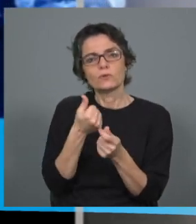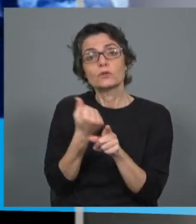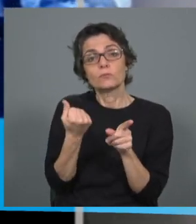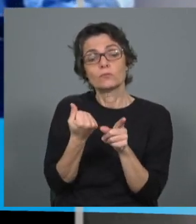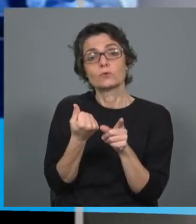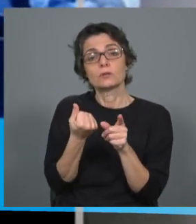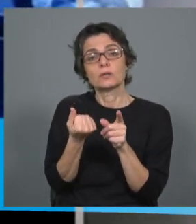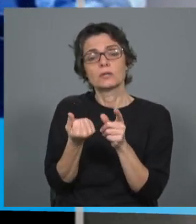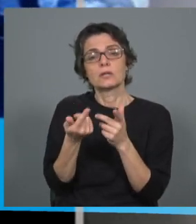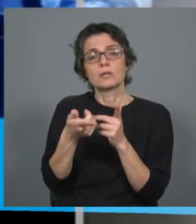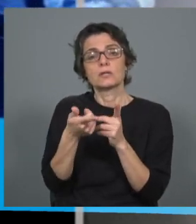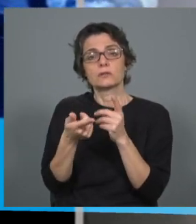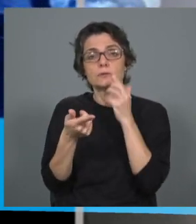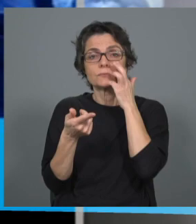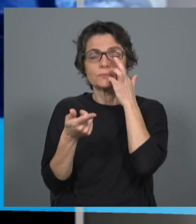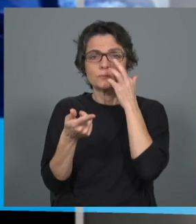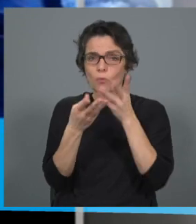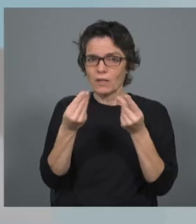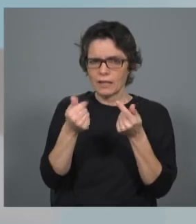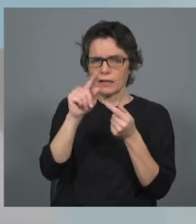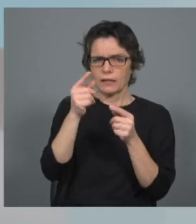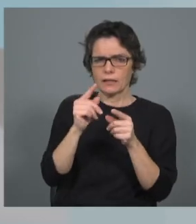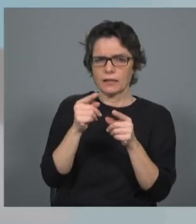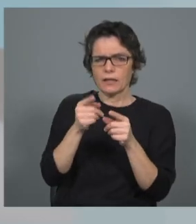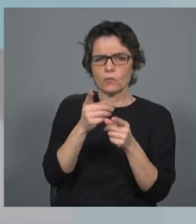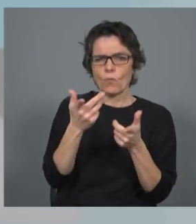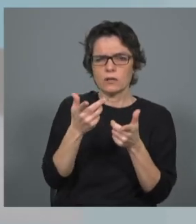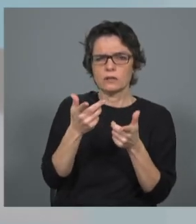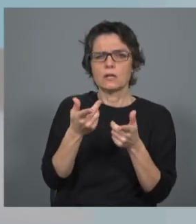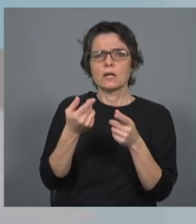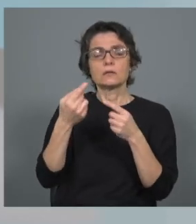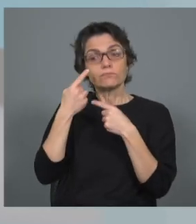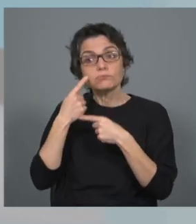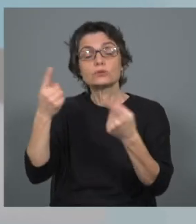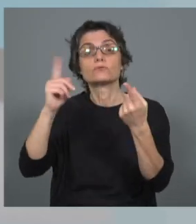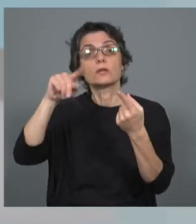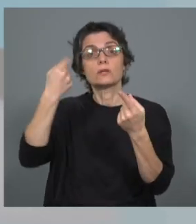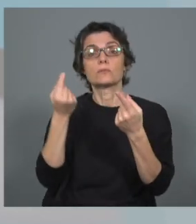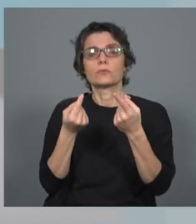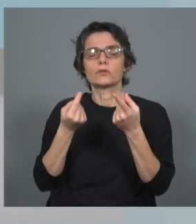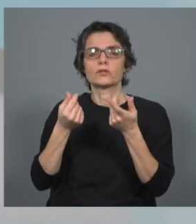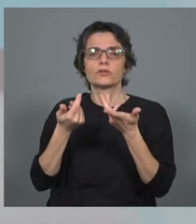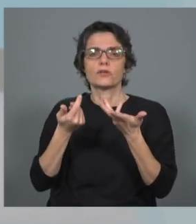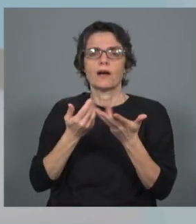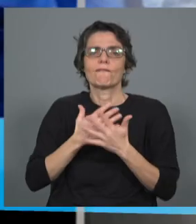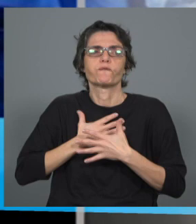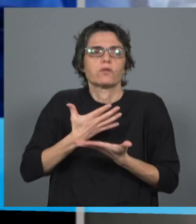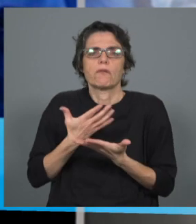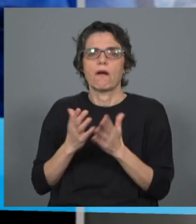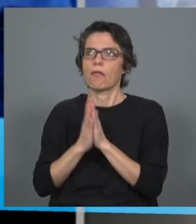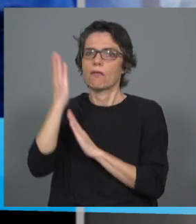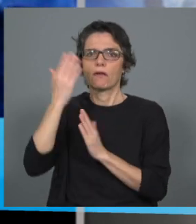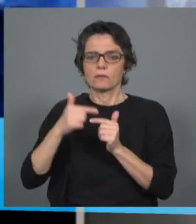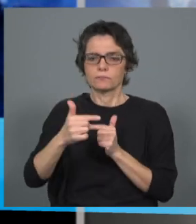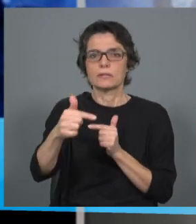pessoas. De diferentes... São materiais para divulgar a vocação todas as vocações, ao longo desta semana, ao longo de toda